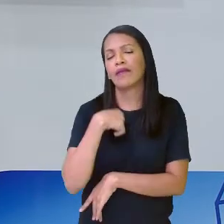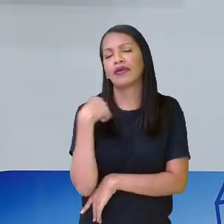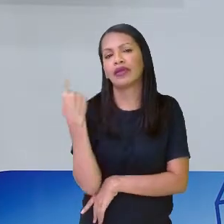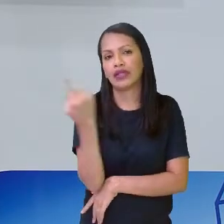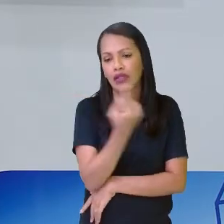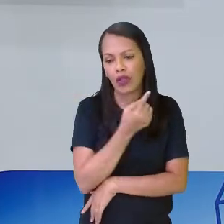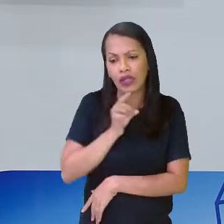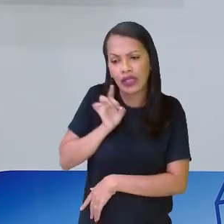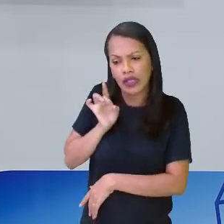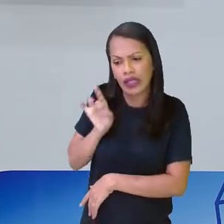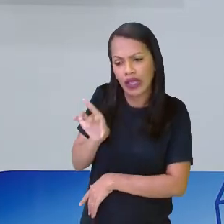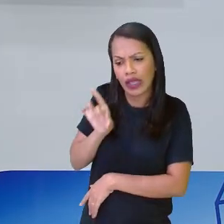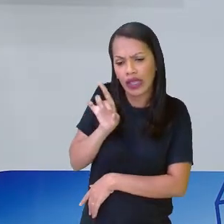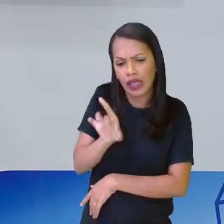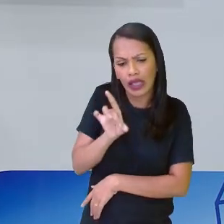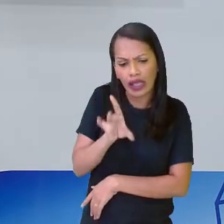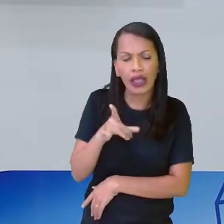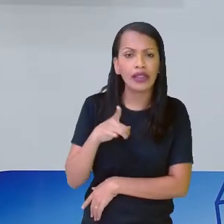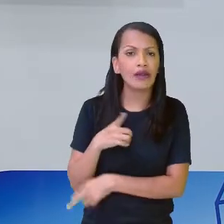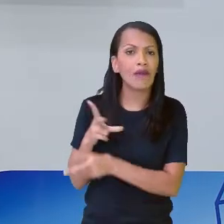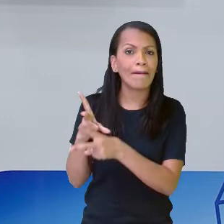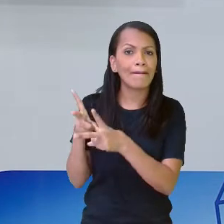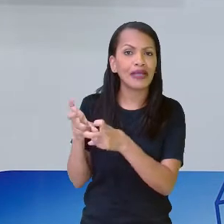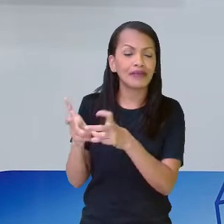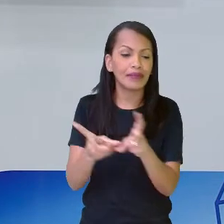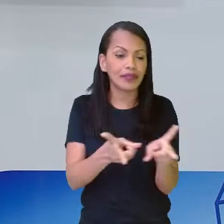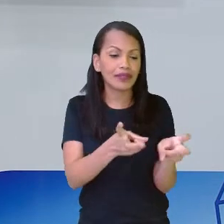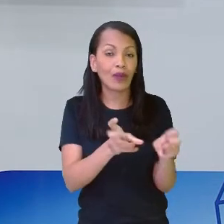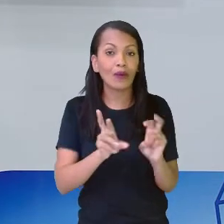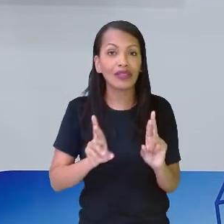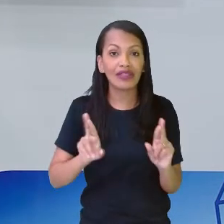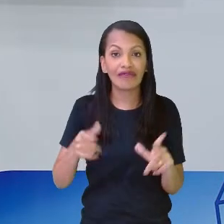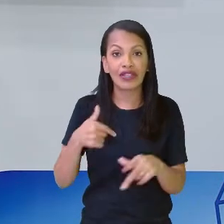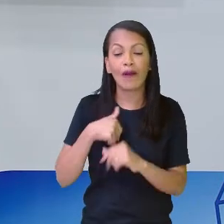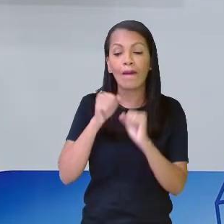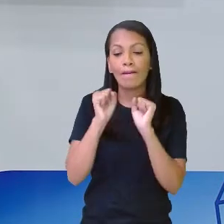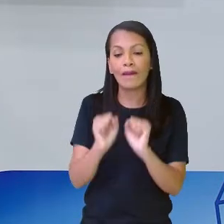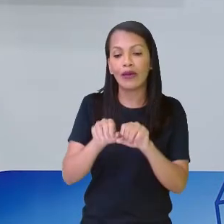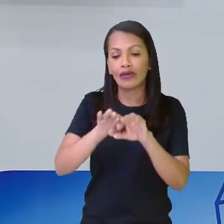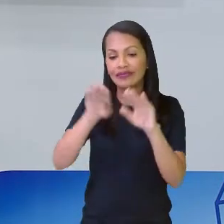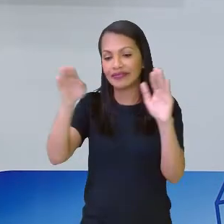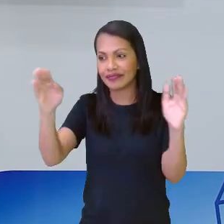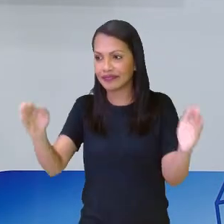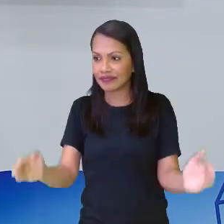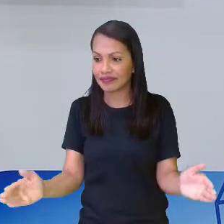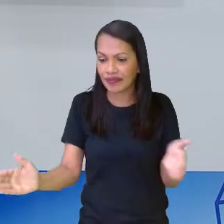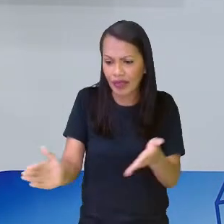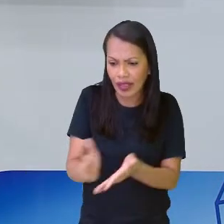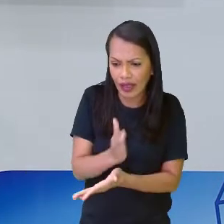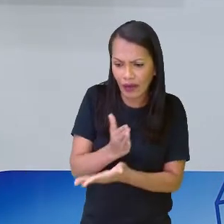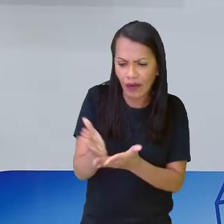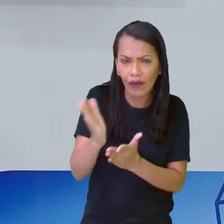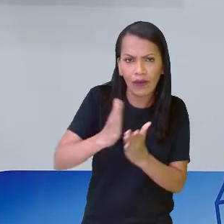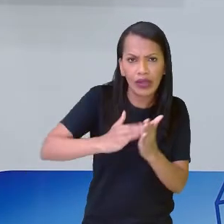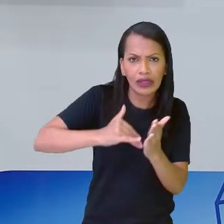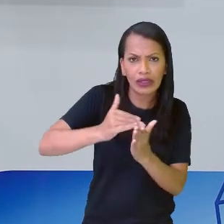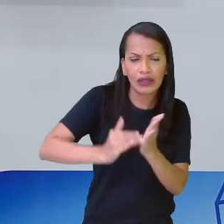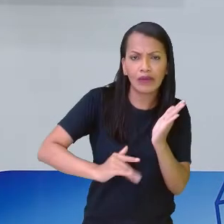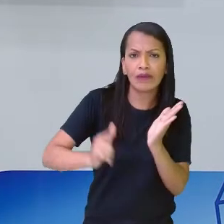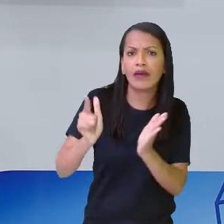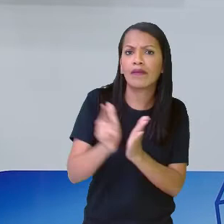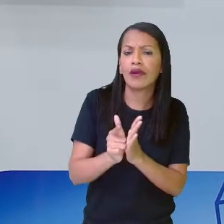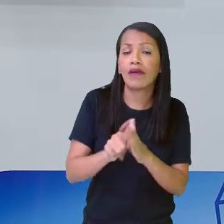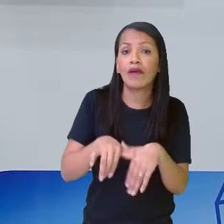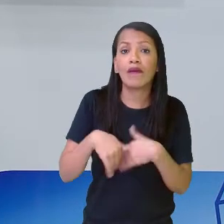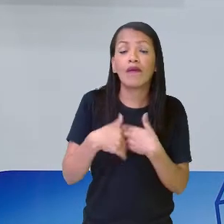nós vai ter um olhar diferente sobre as coisas. Então, eu posso estar aqui olhando para essa mesa, eu estou vendo algumas tintas ali, um papel.